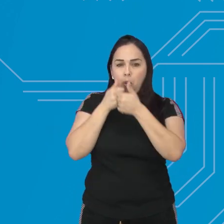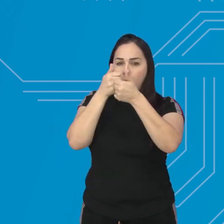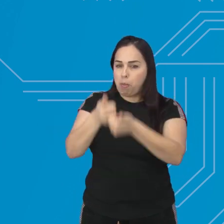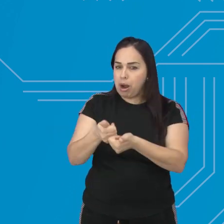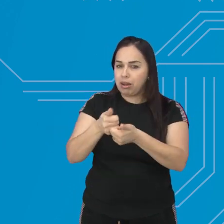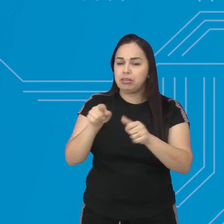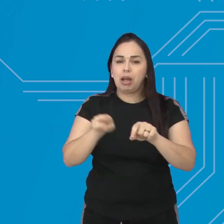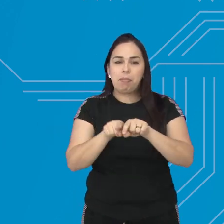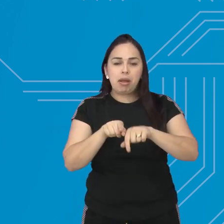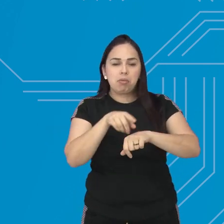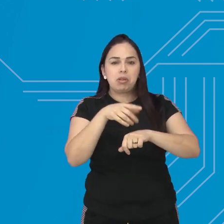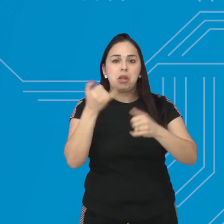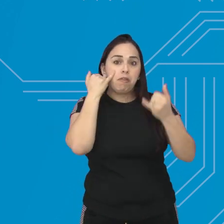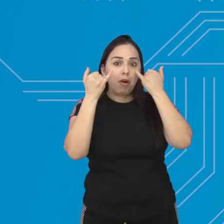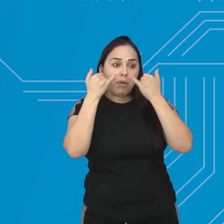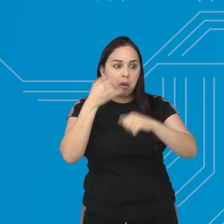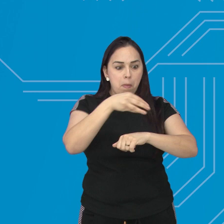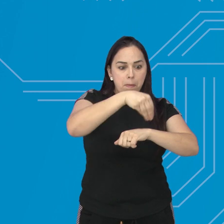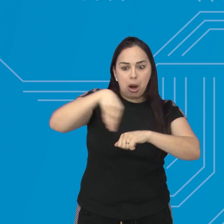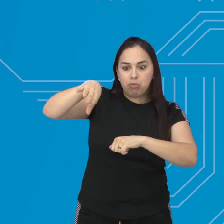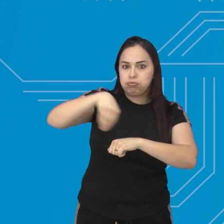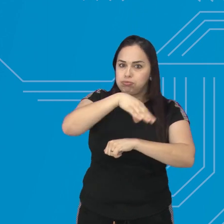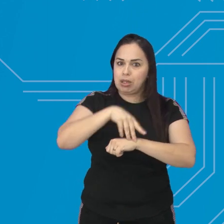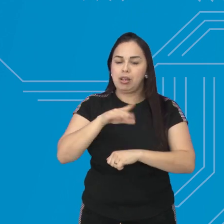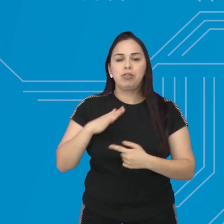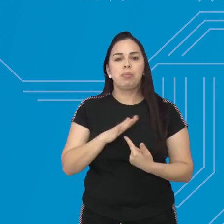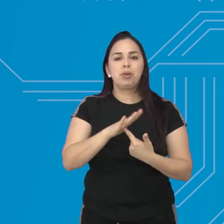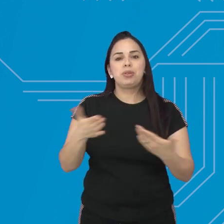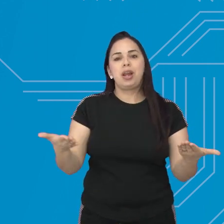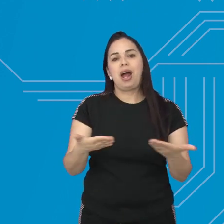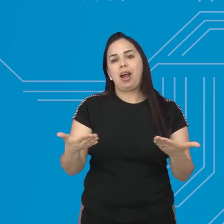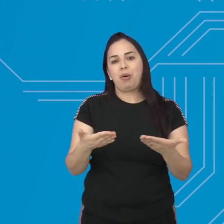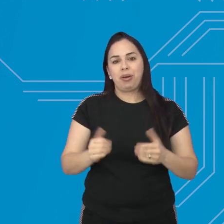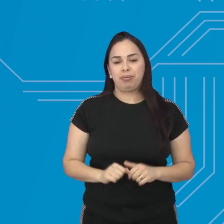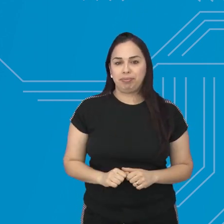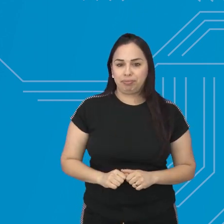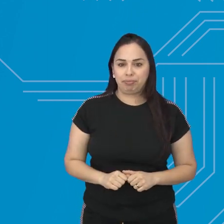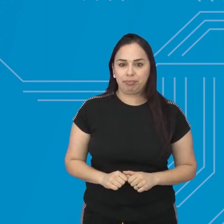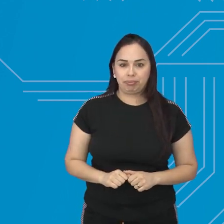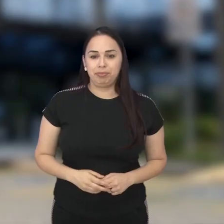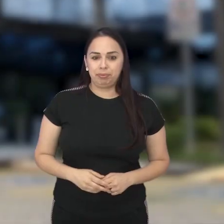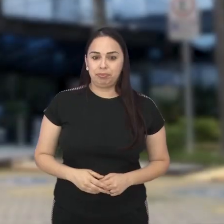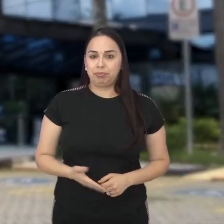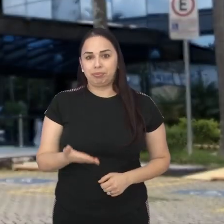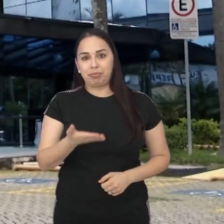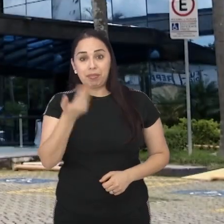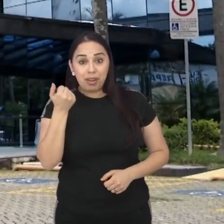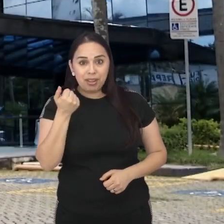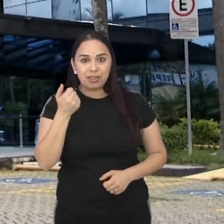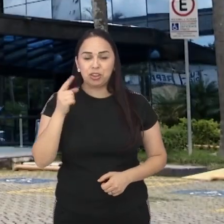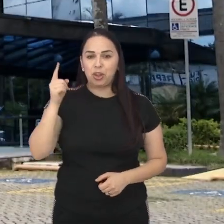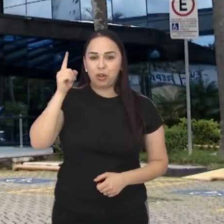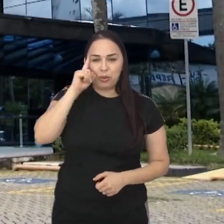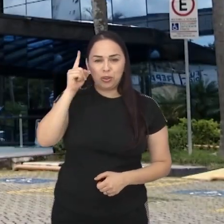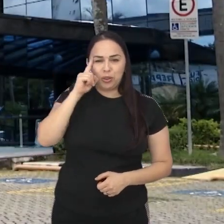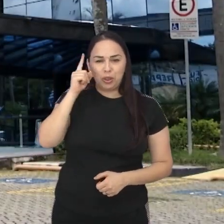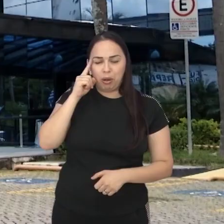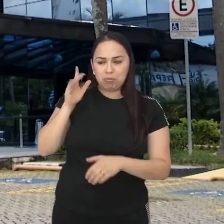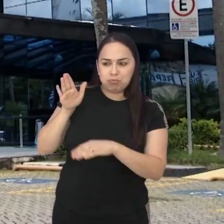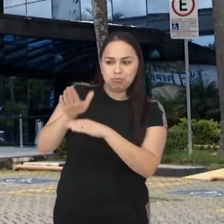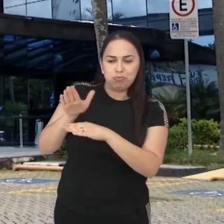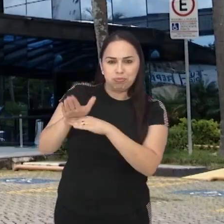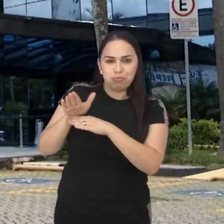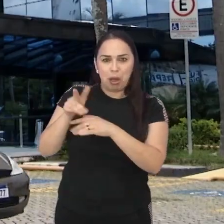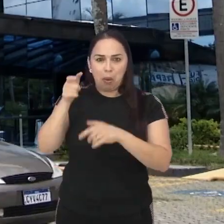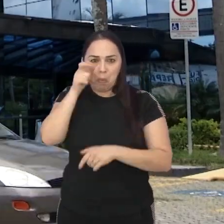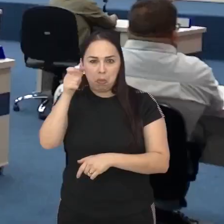e compartilhar nossas notícias e muito mais? Isso a gente te mostra na reportagem. Participe do dia a dia da